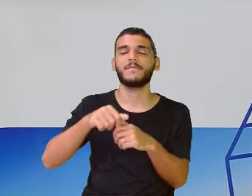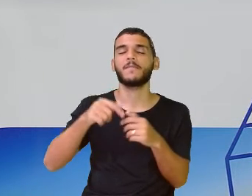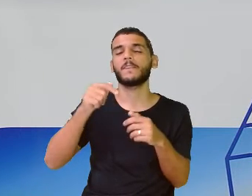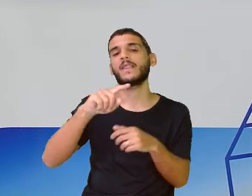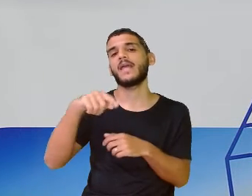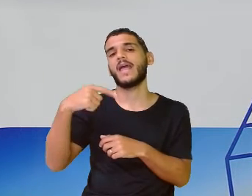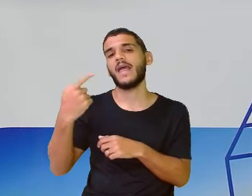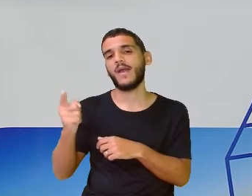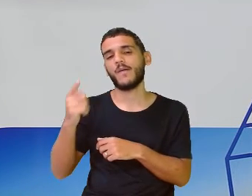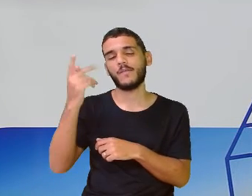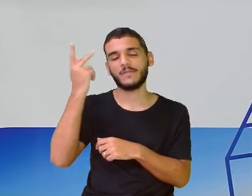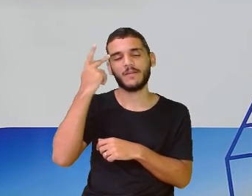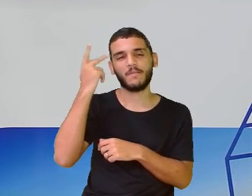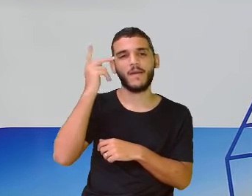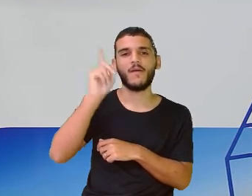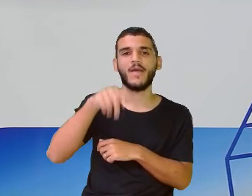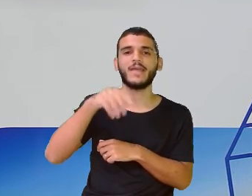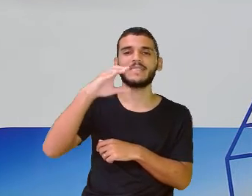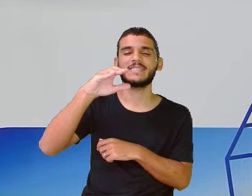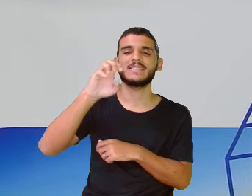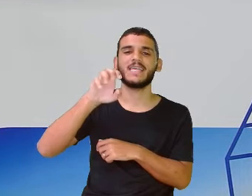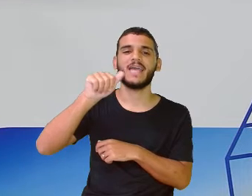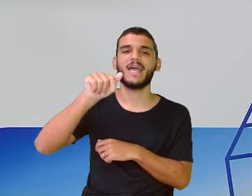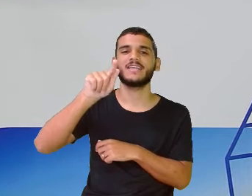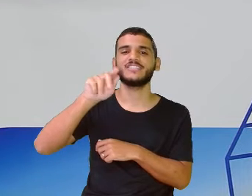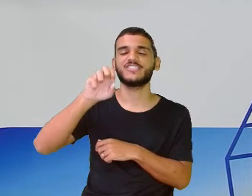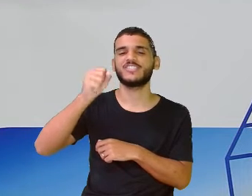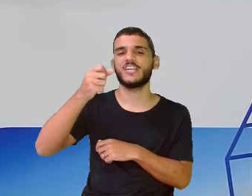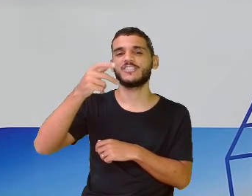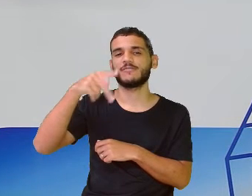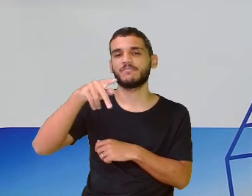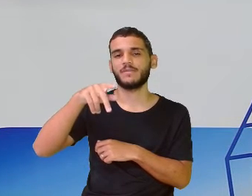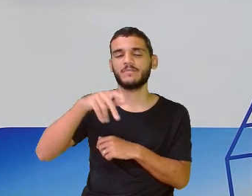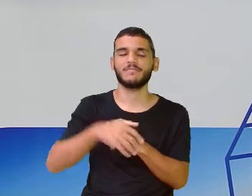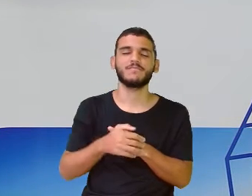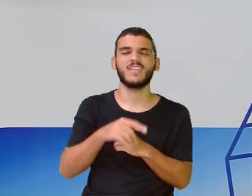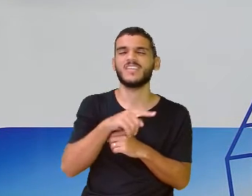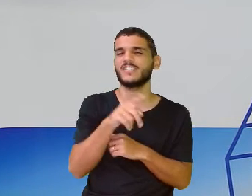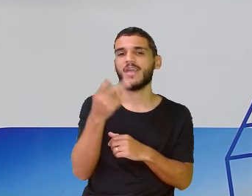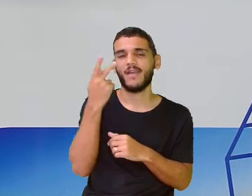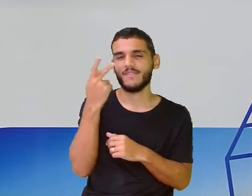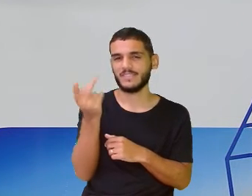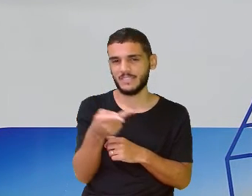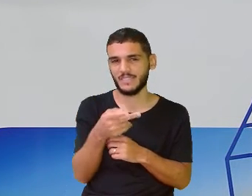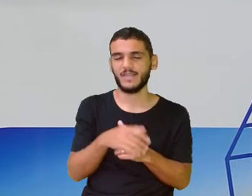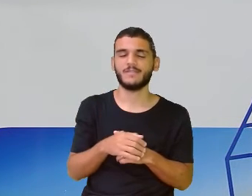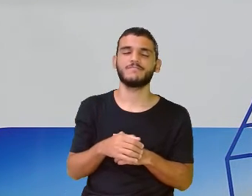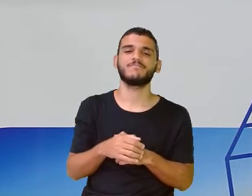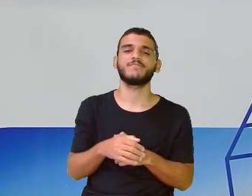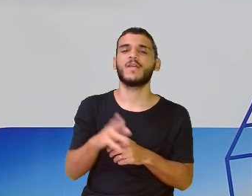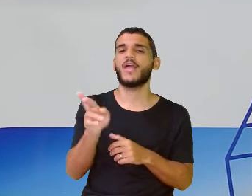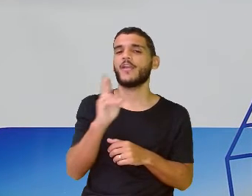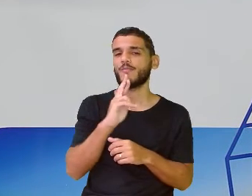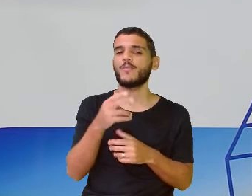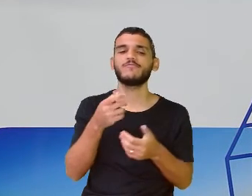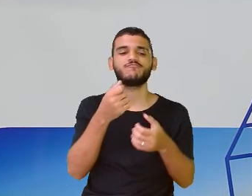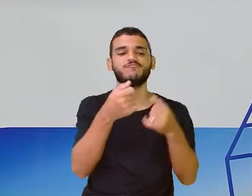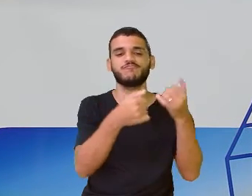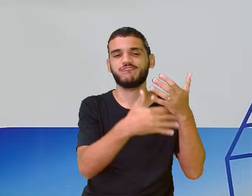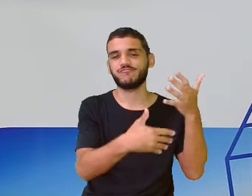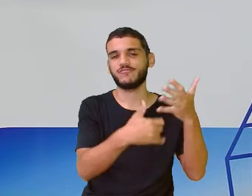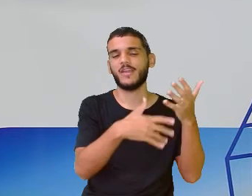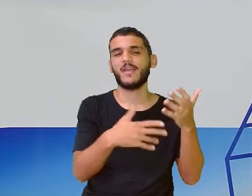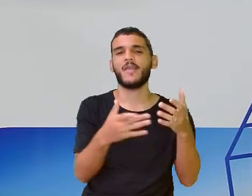de Abastecimento. Imagine quantas pessoas passam por ali. Já foram no CEASA? Se você já foi, diz para mim no chat.